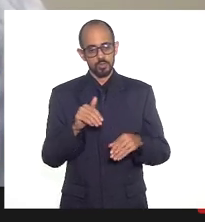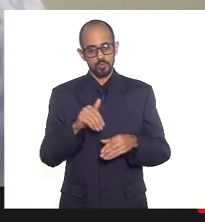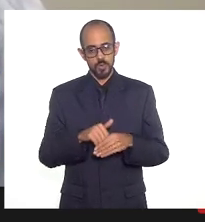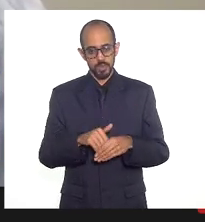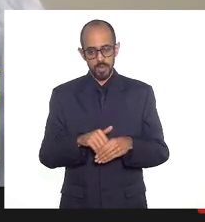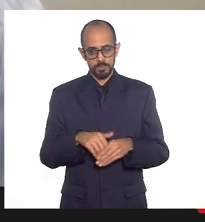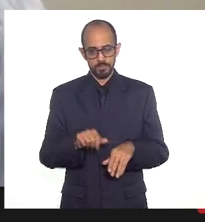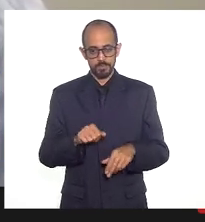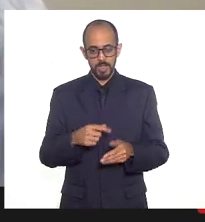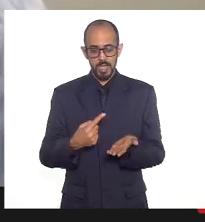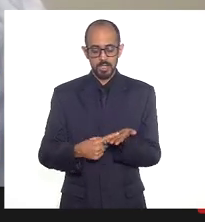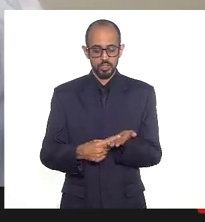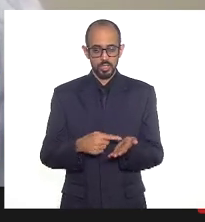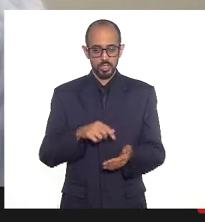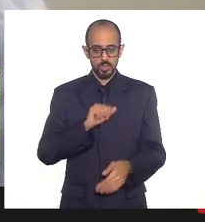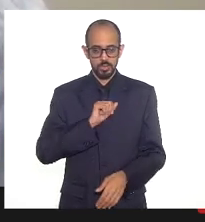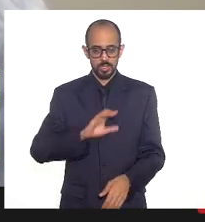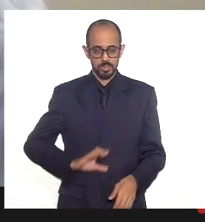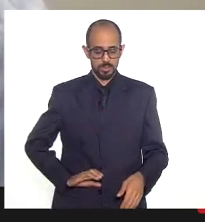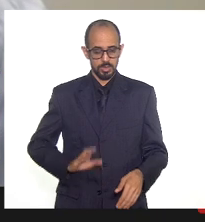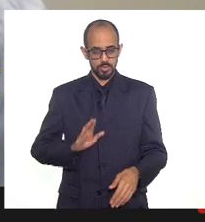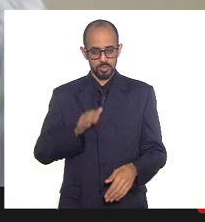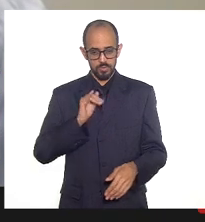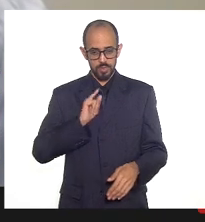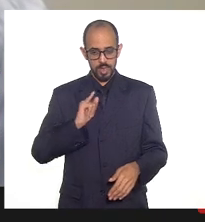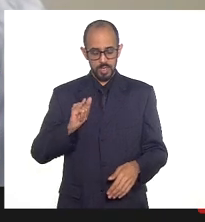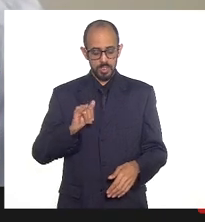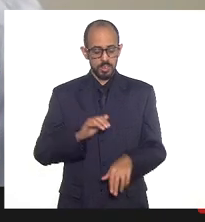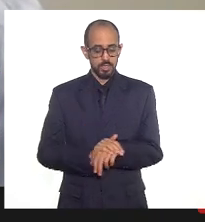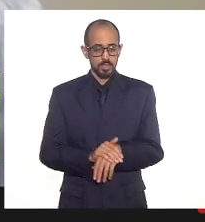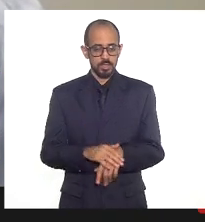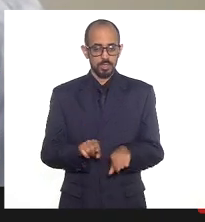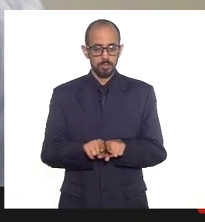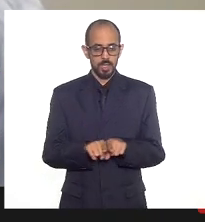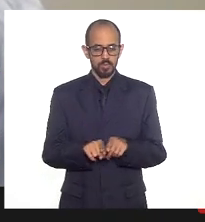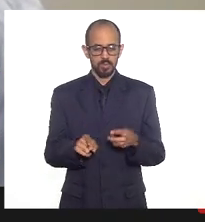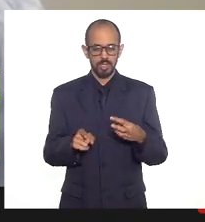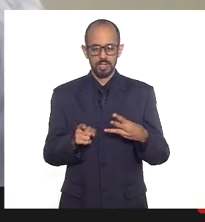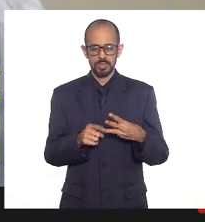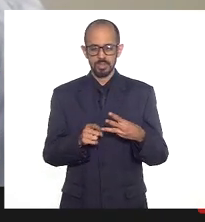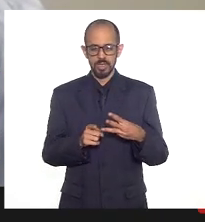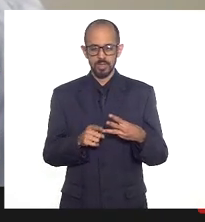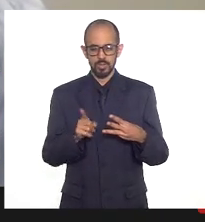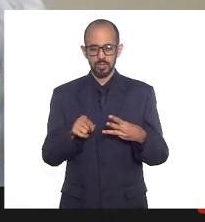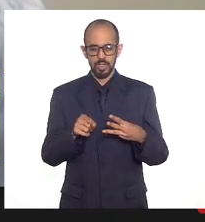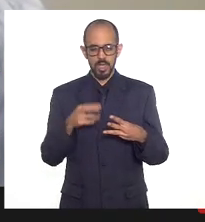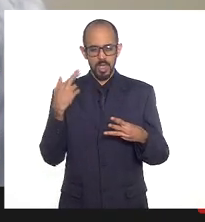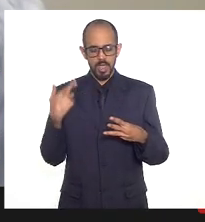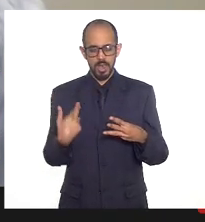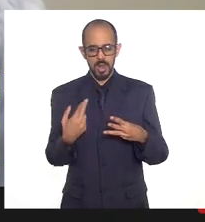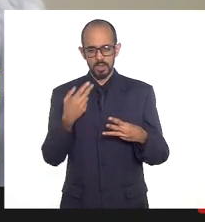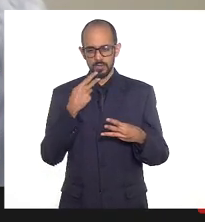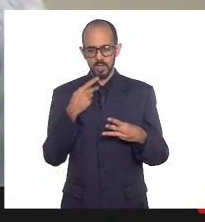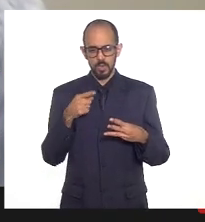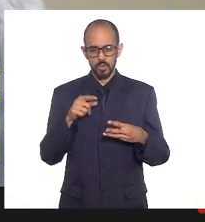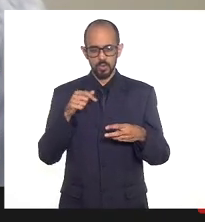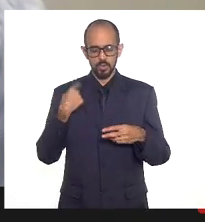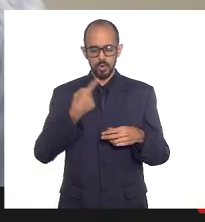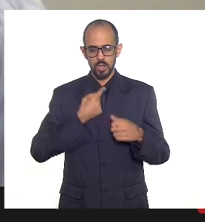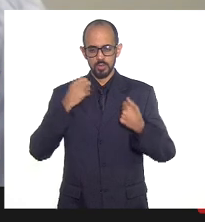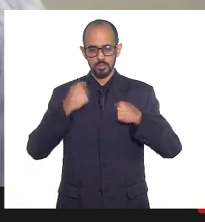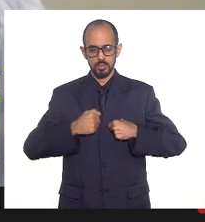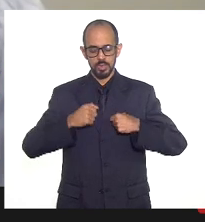André Siciliano, que eu já mencionei, né? É um terceiro ponto que surgiu, salvo engano, né, da intervenção da Renata, que eu anotei. A gente pode pensar,